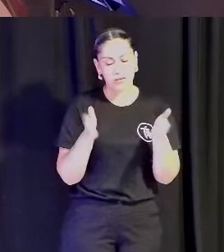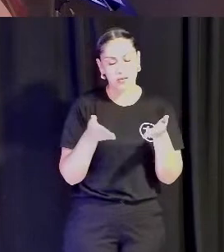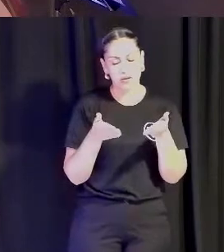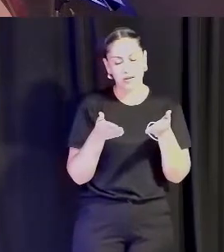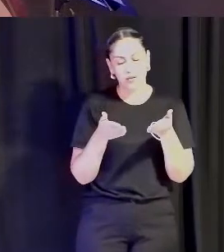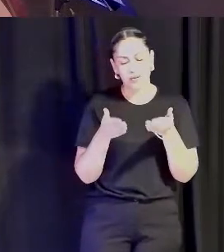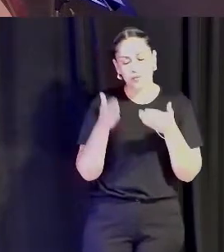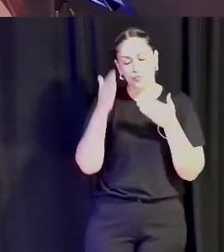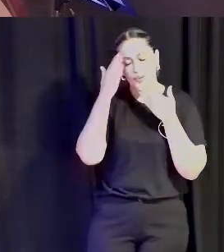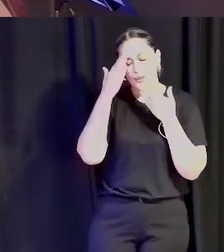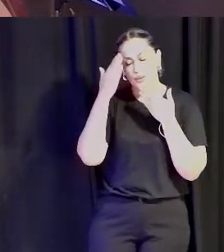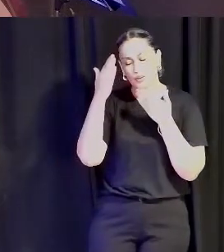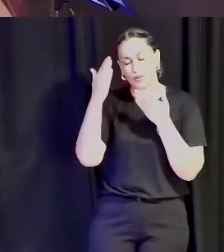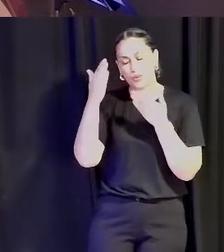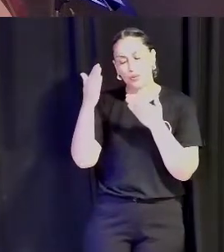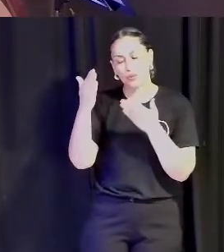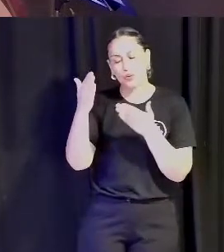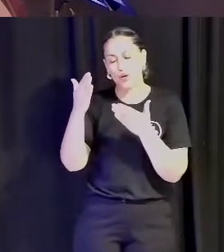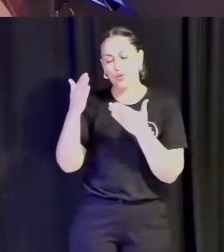que